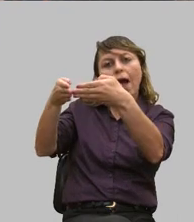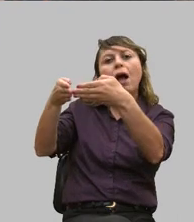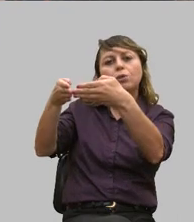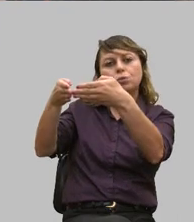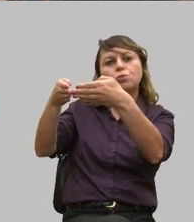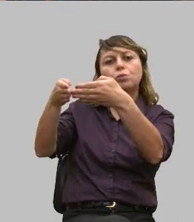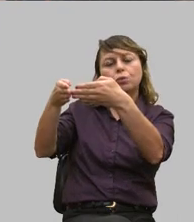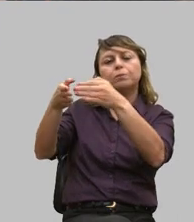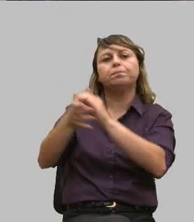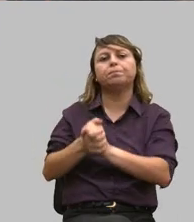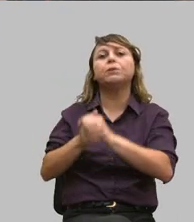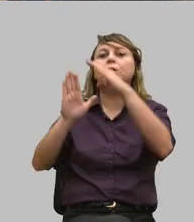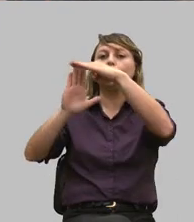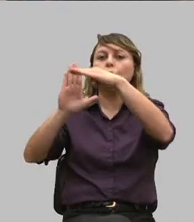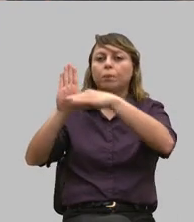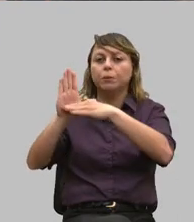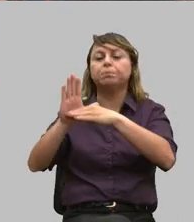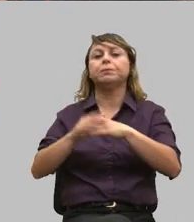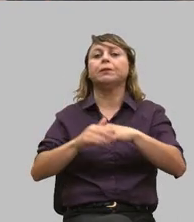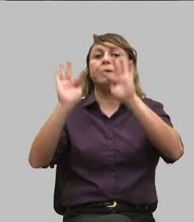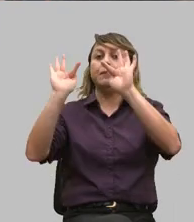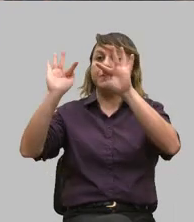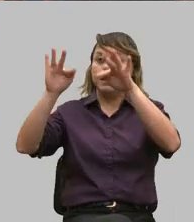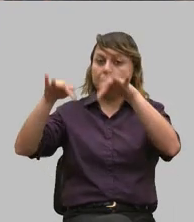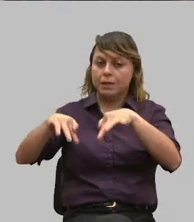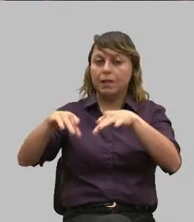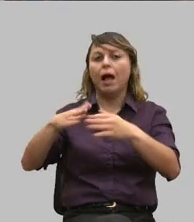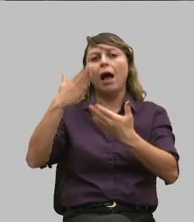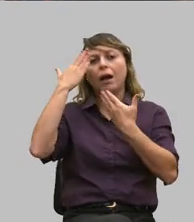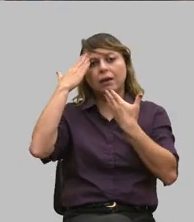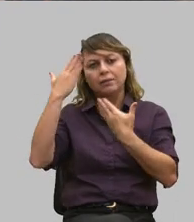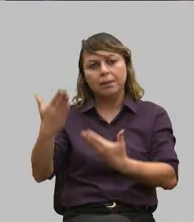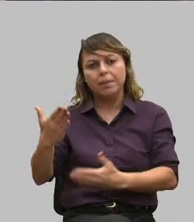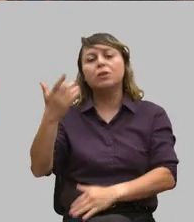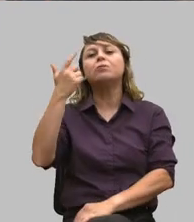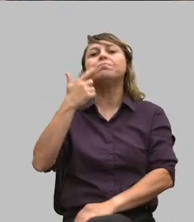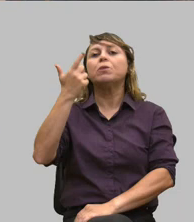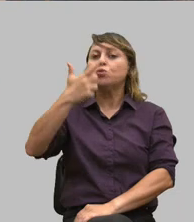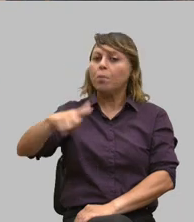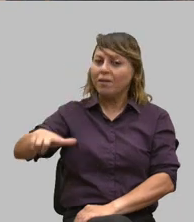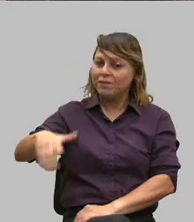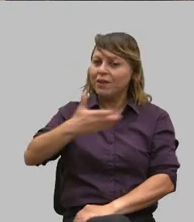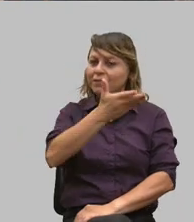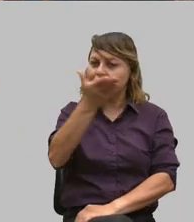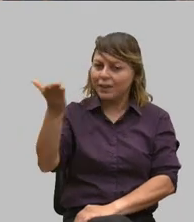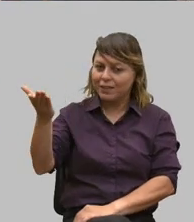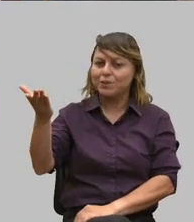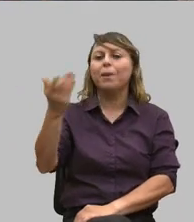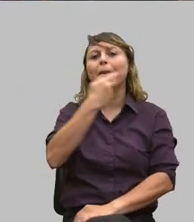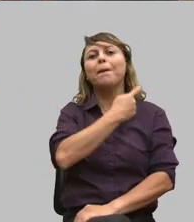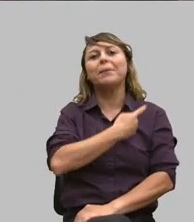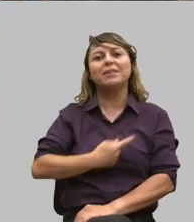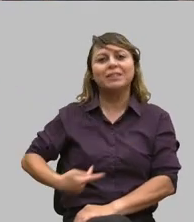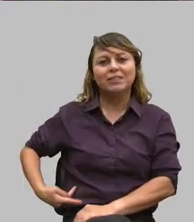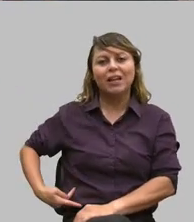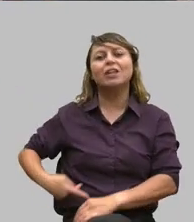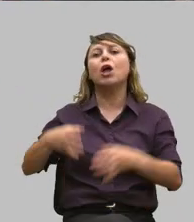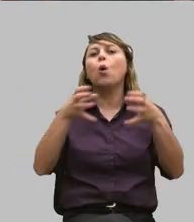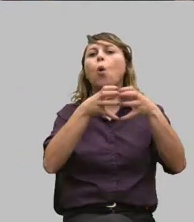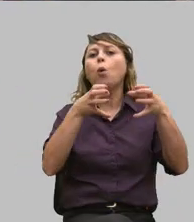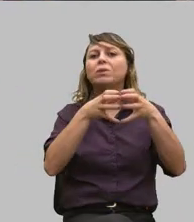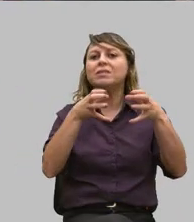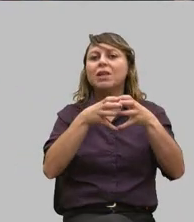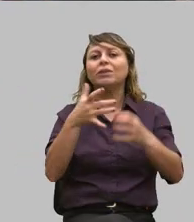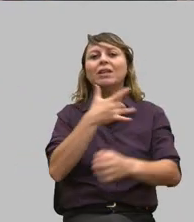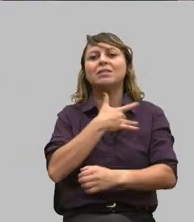nesse ponto e por fim então fazendo já um encerramento agradecer mais uma vez a oportunidade viu Presidente na comissão de saúde abrir